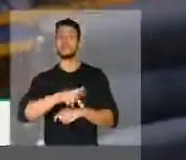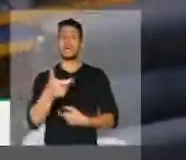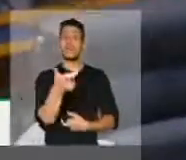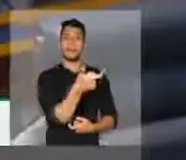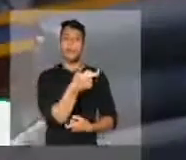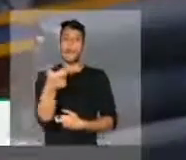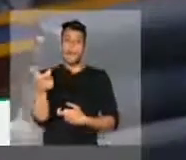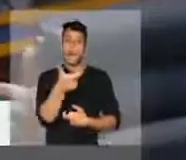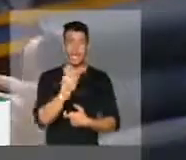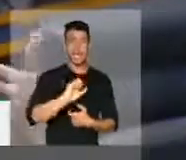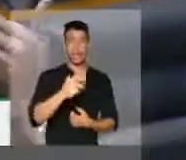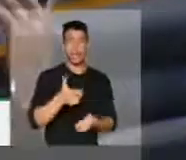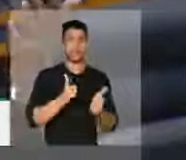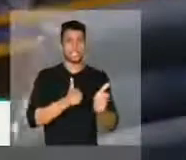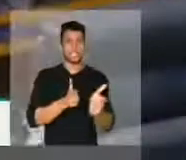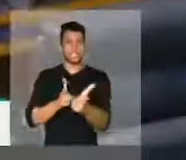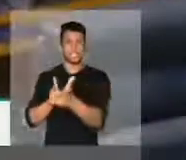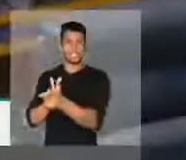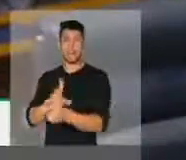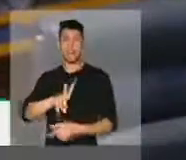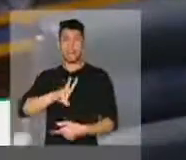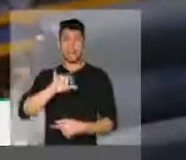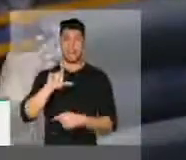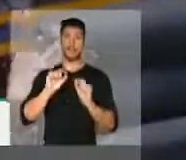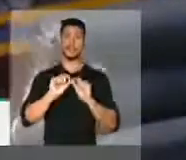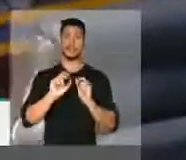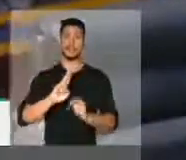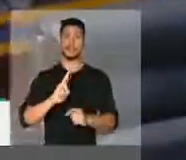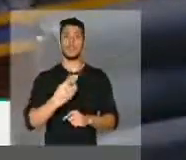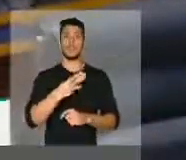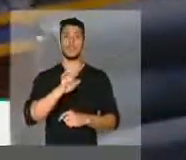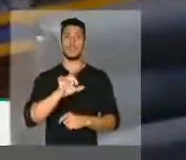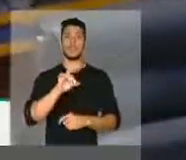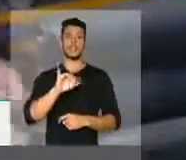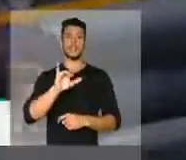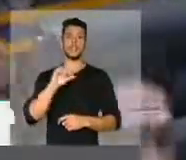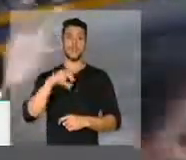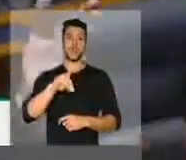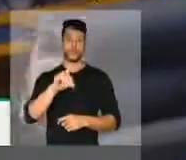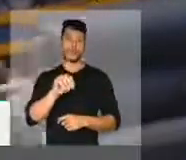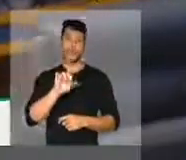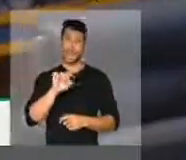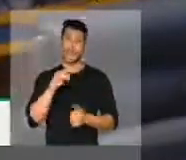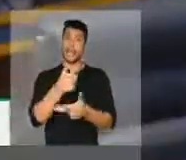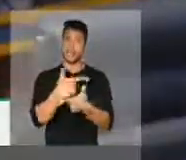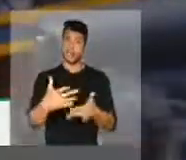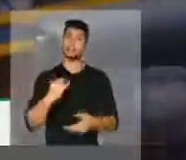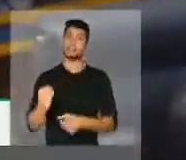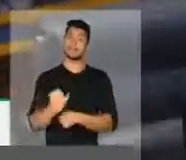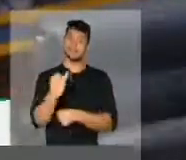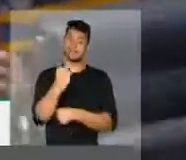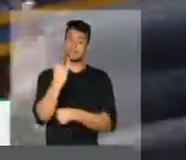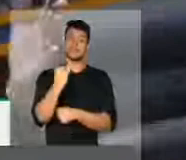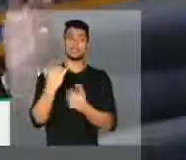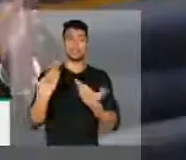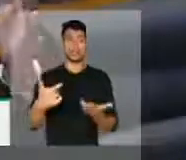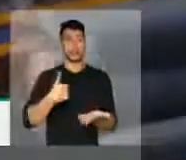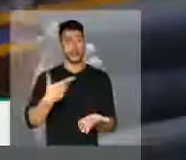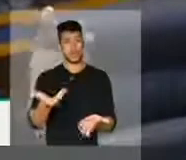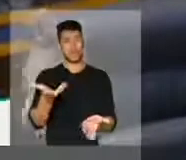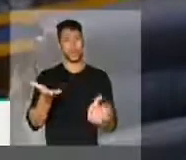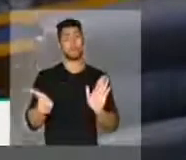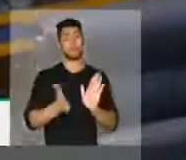ou uma metralhadora, ele vai ser crime hediondo. Então, são projetos importantes. E eu quero parabenizar Vossa Excelência e